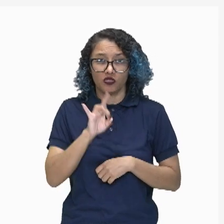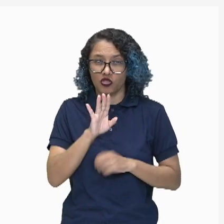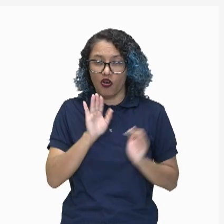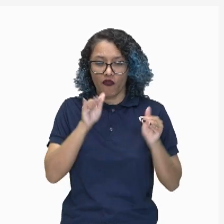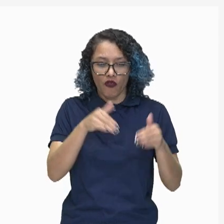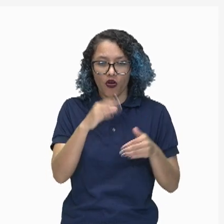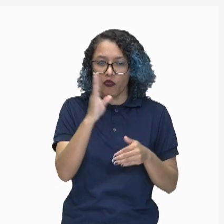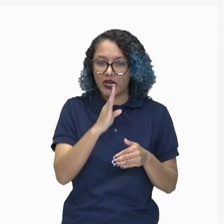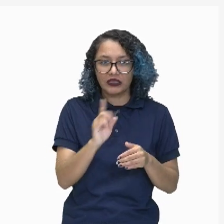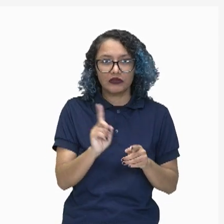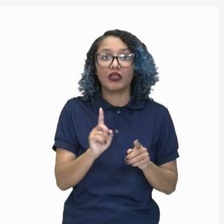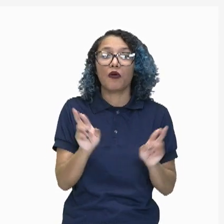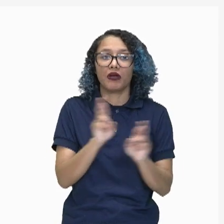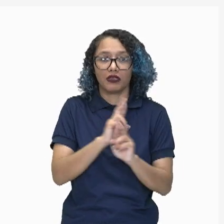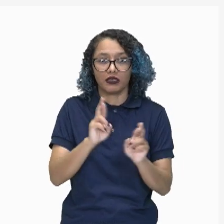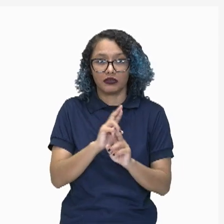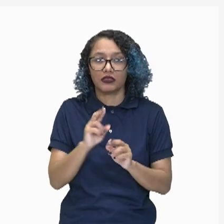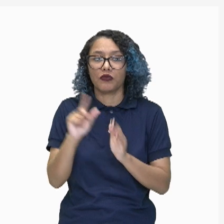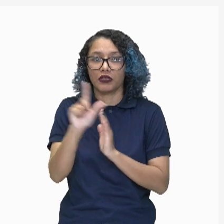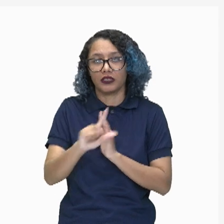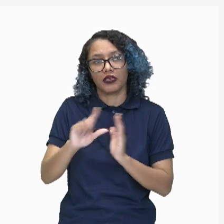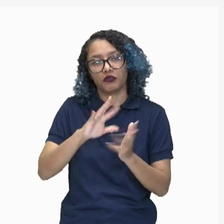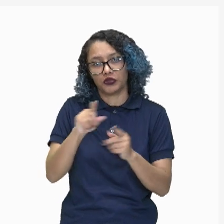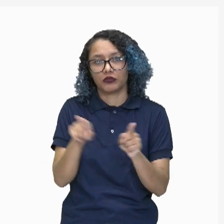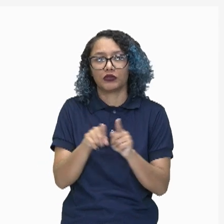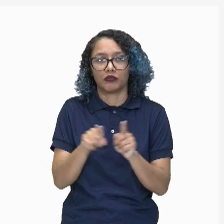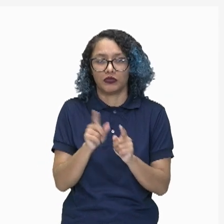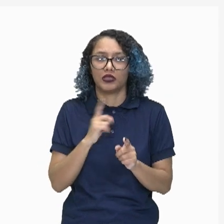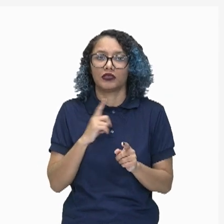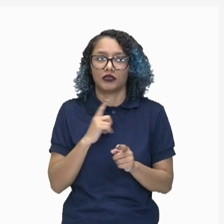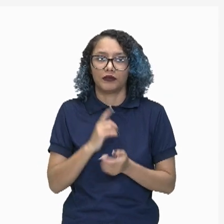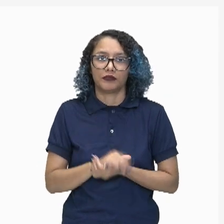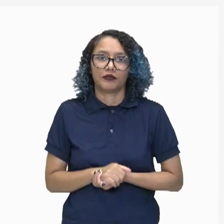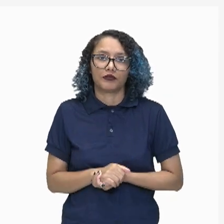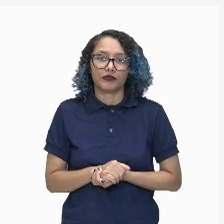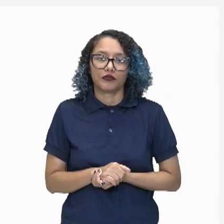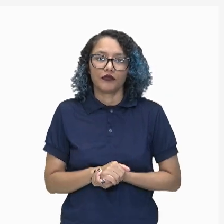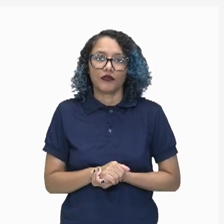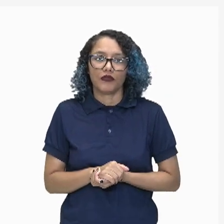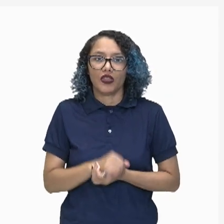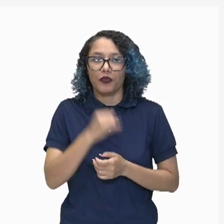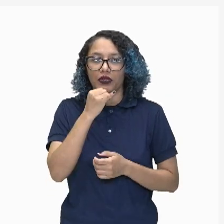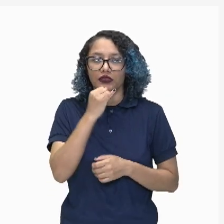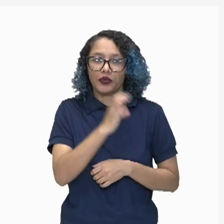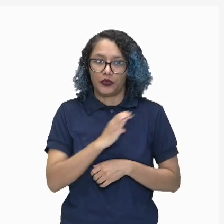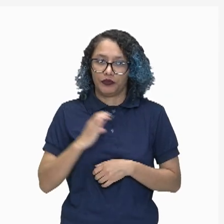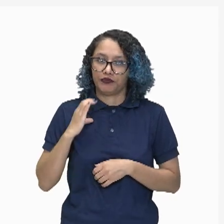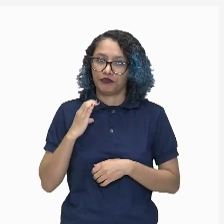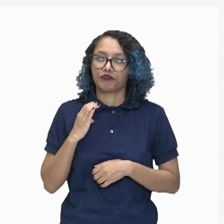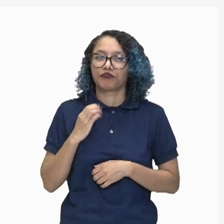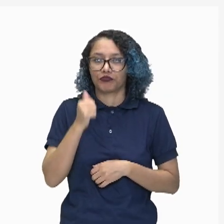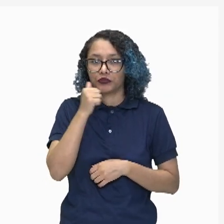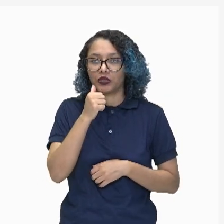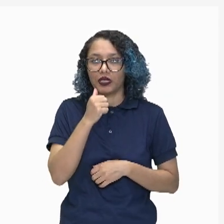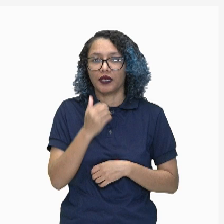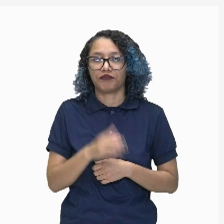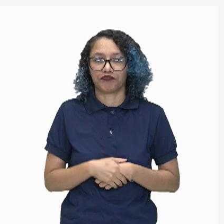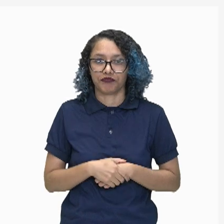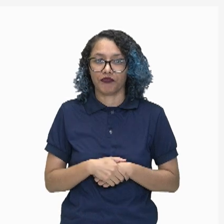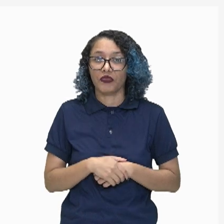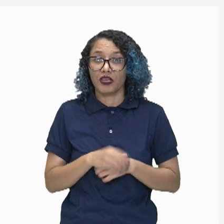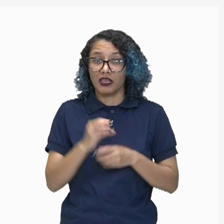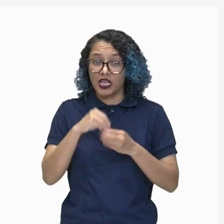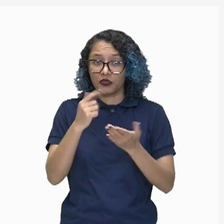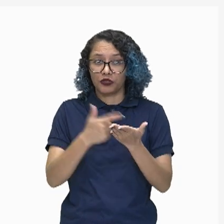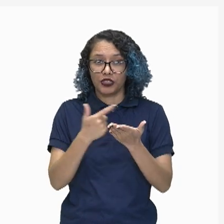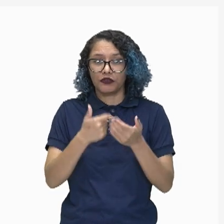com a literatura mundial, ganham inclusive bastante destaque nesse sentido. Um exemplo é a Clarice Lispector, em suas obras, explora a